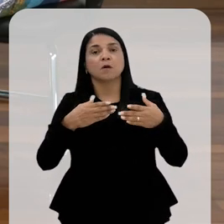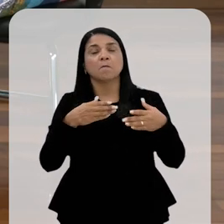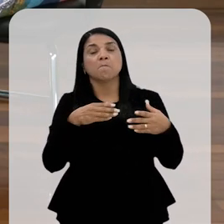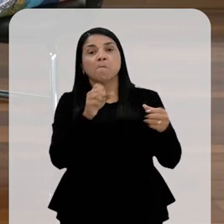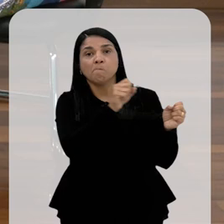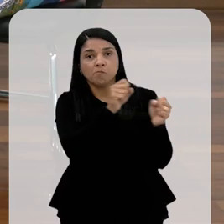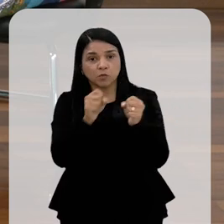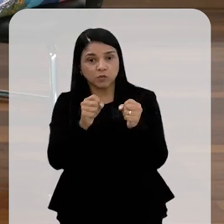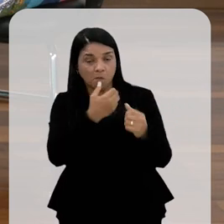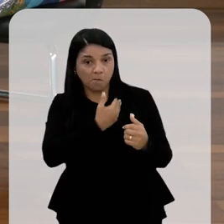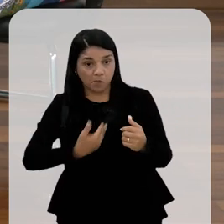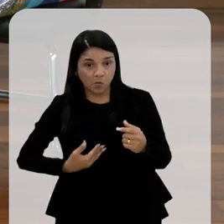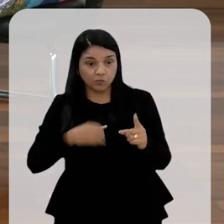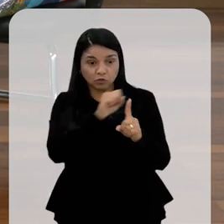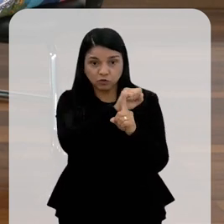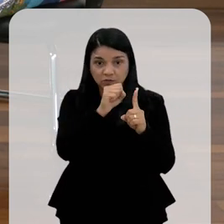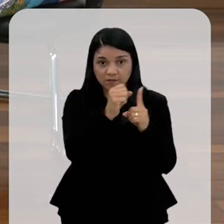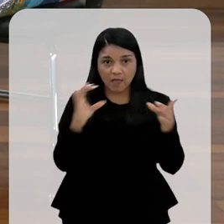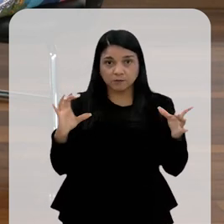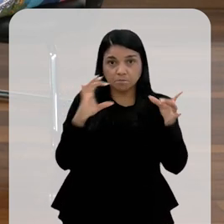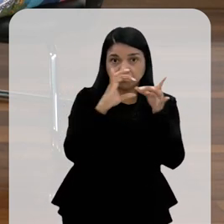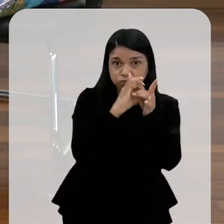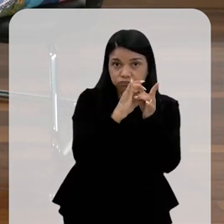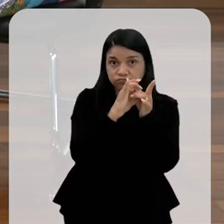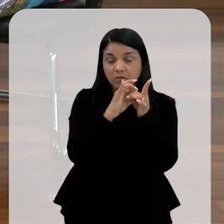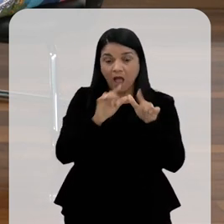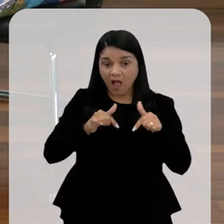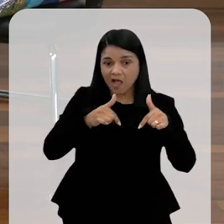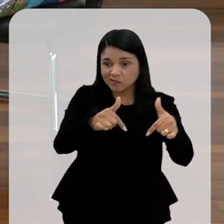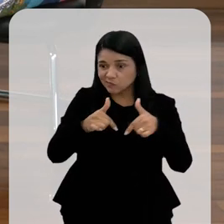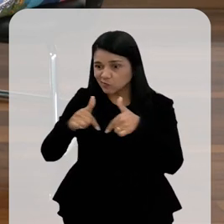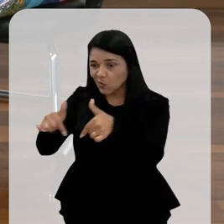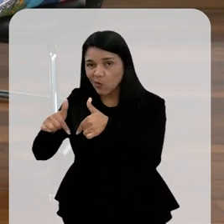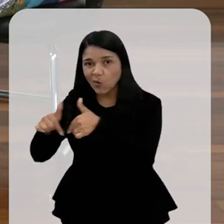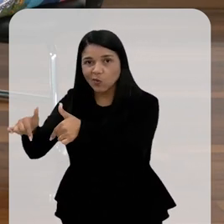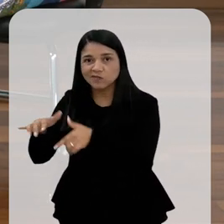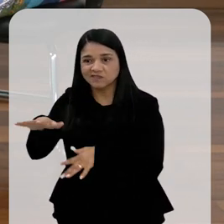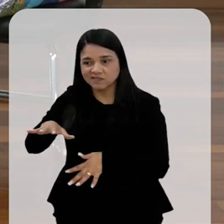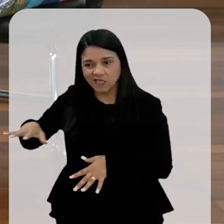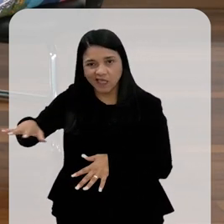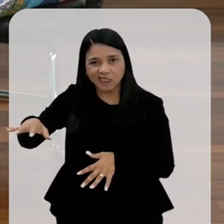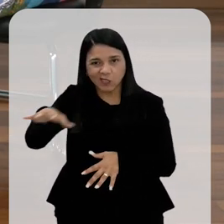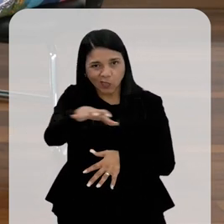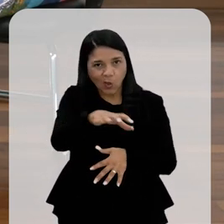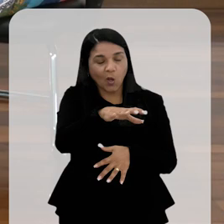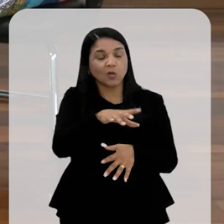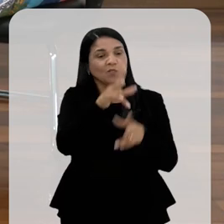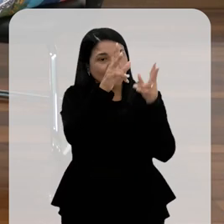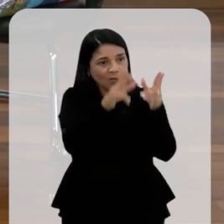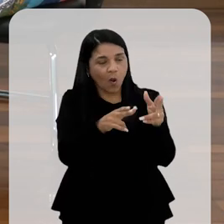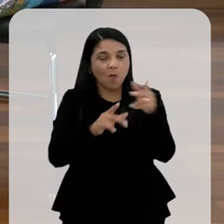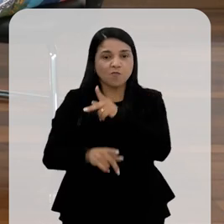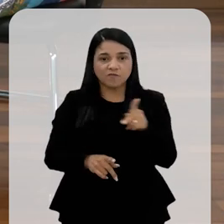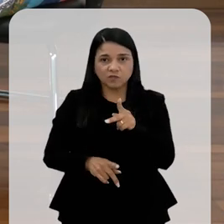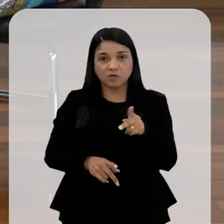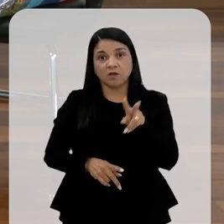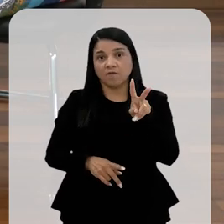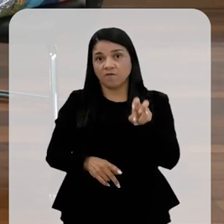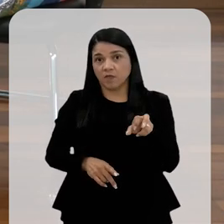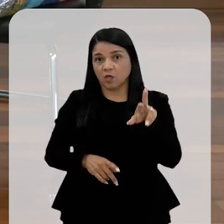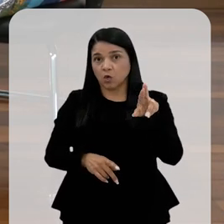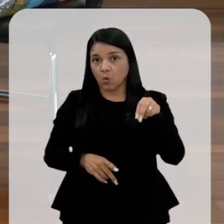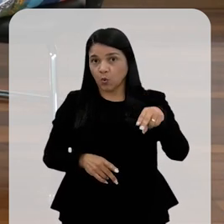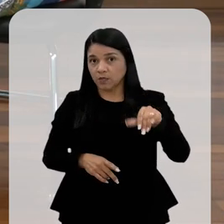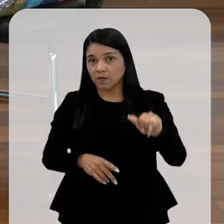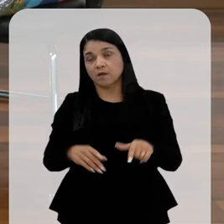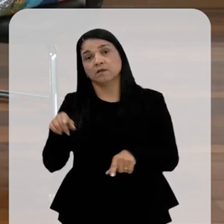poder público e sociedade, no desenvolvimento de ações no território, como disse a professora Verônica, a presidenta Marina, e